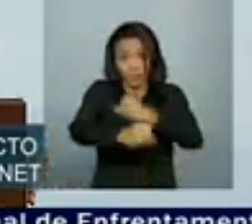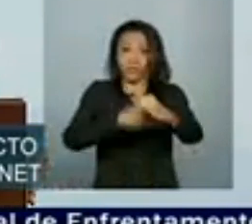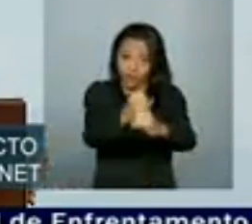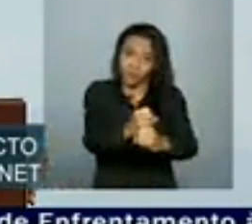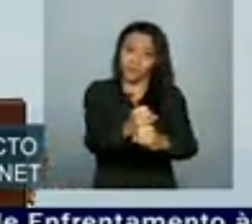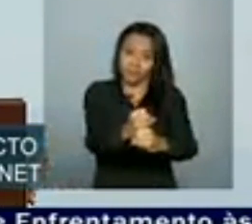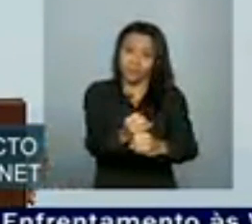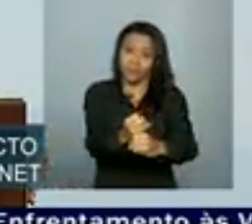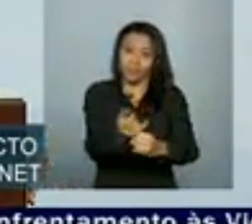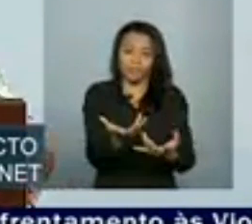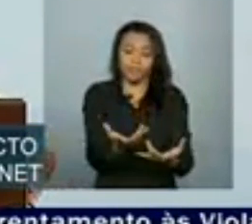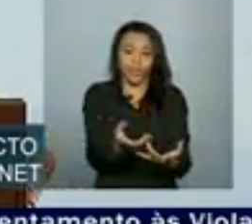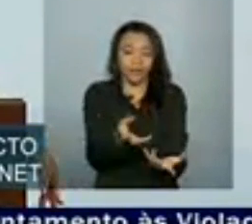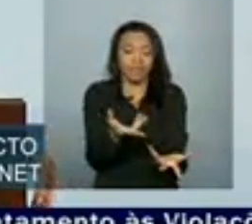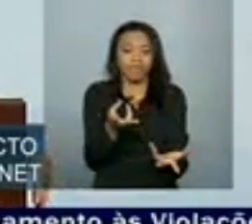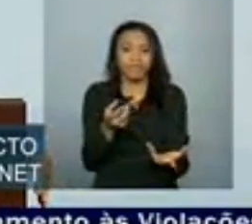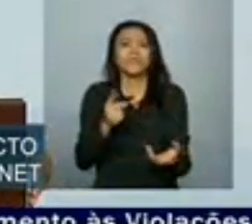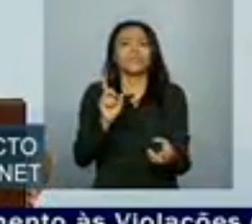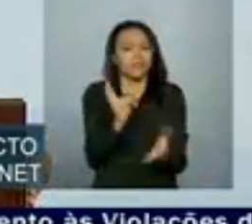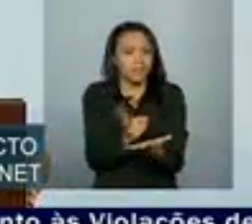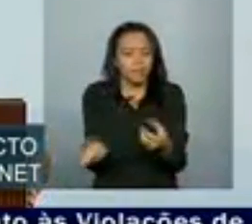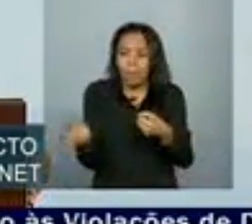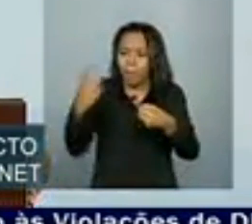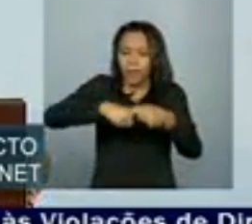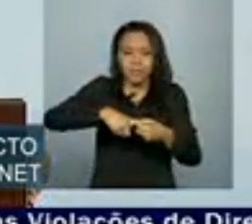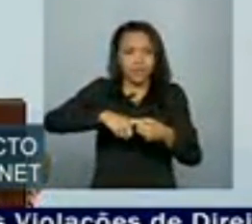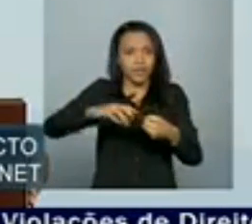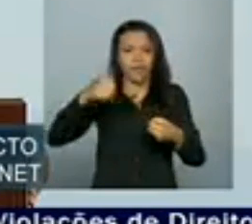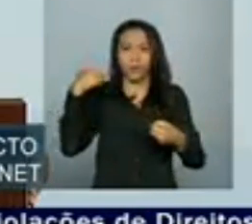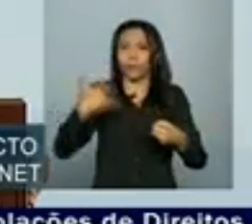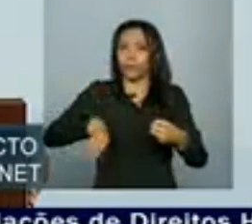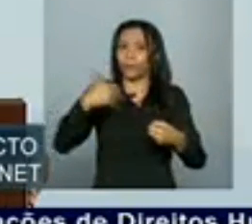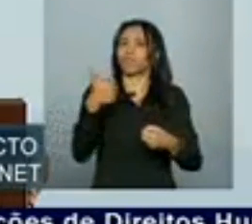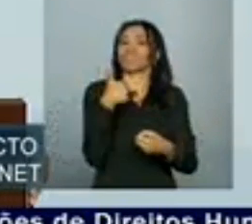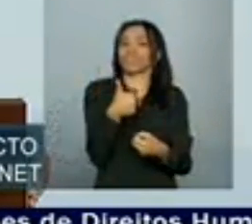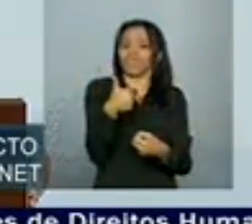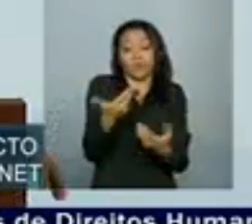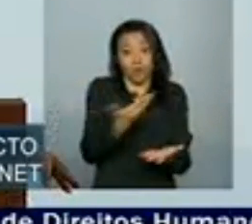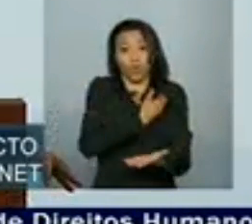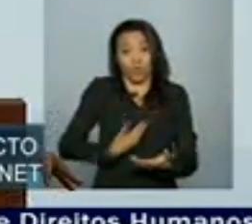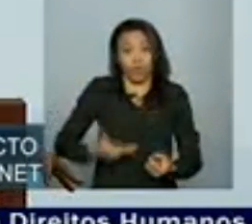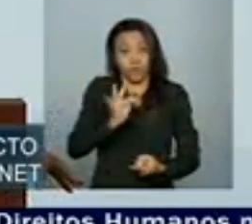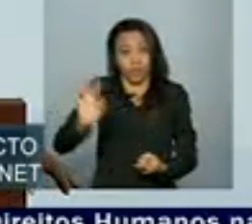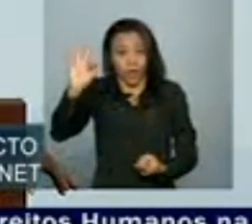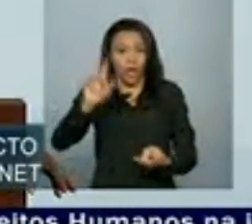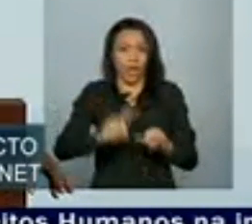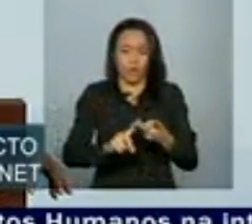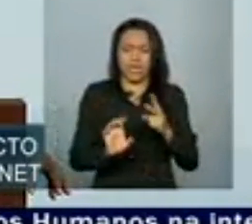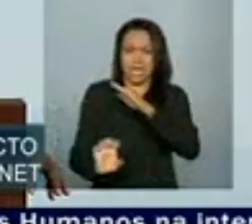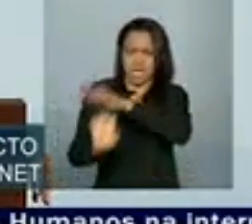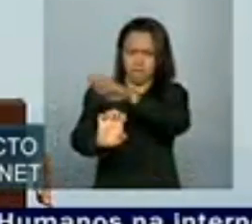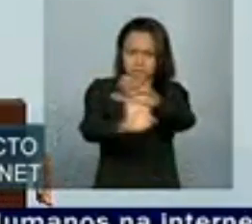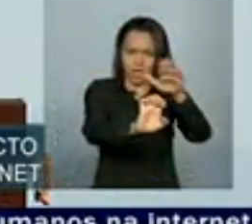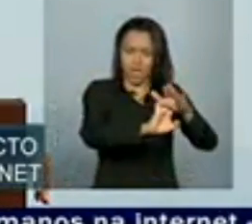queremos. Em uma parceria inédita no mundo, o governo federal, as maiores empresas, órgãos